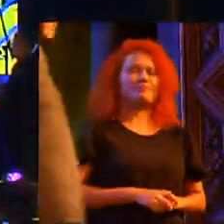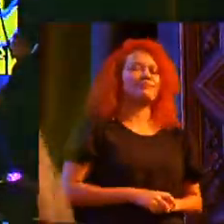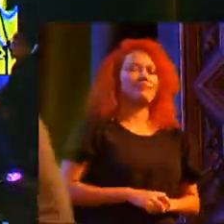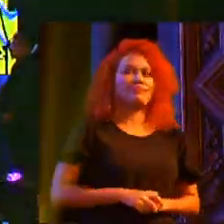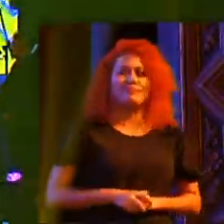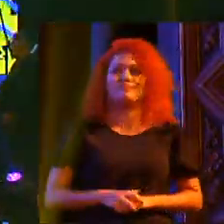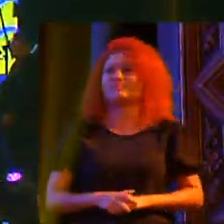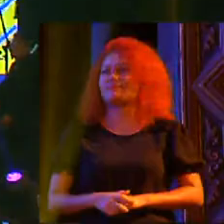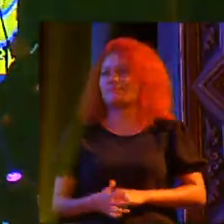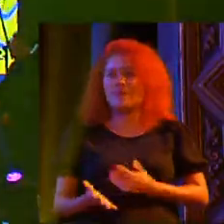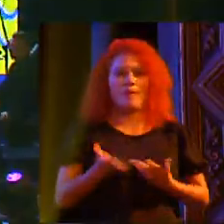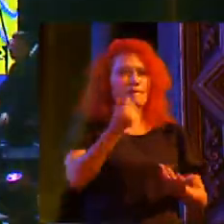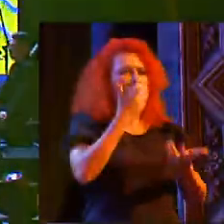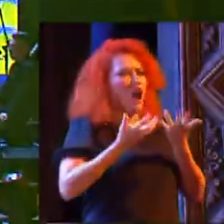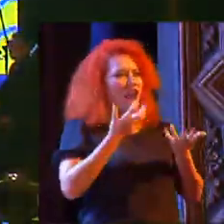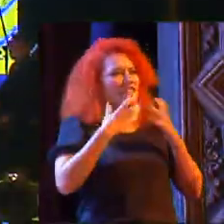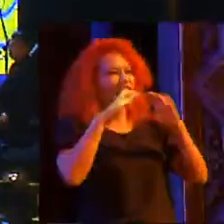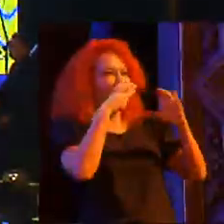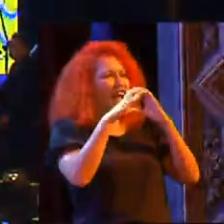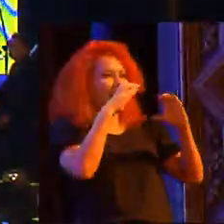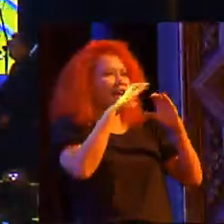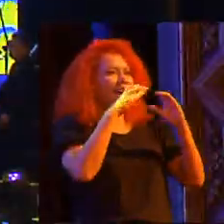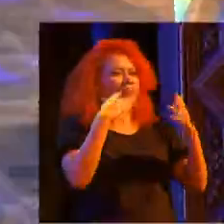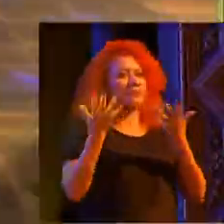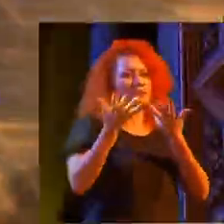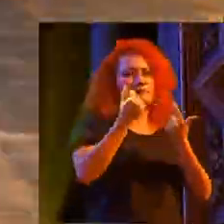tchau! Bora, Fafá! Canta pra gente aí!